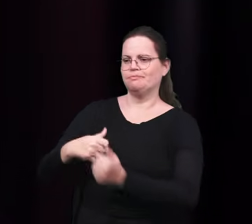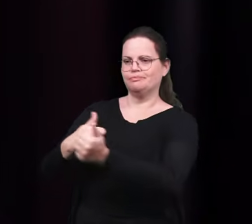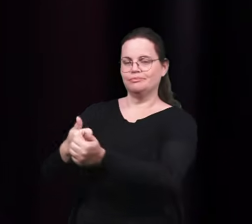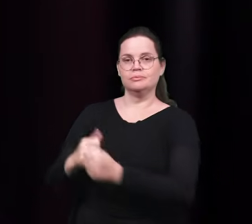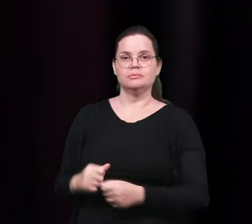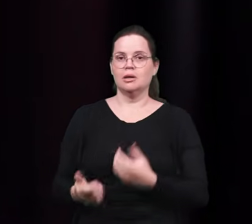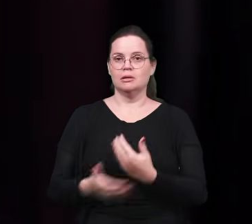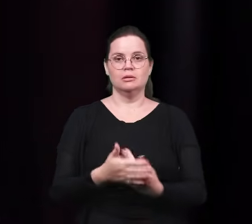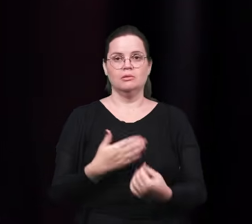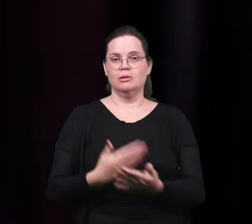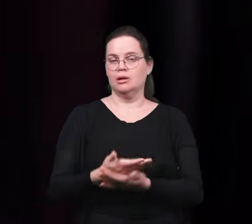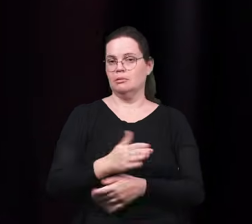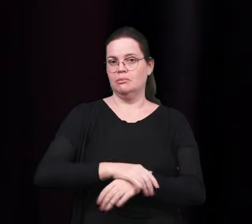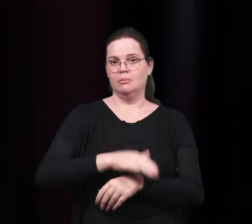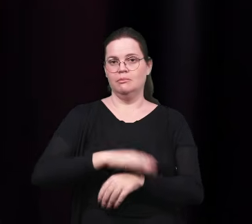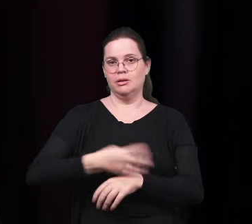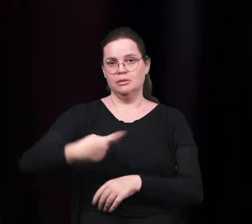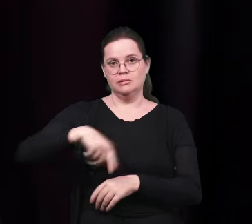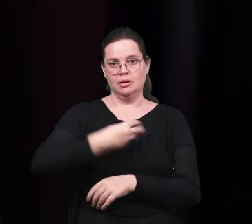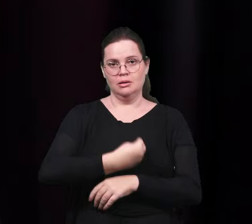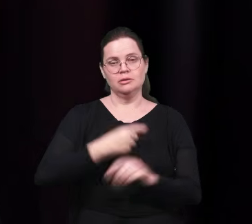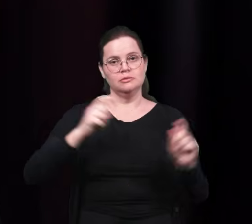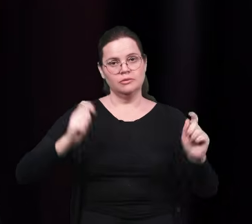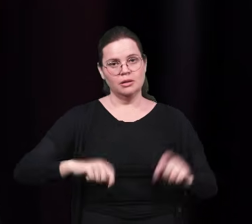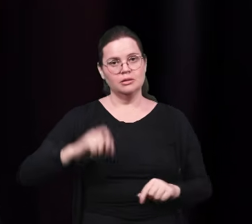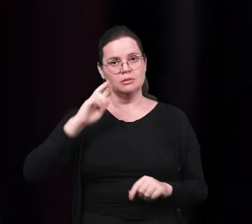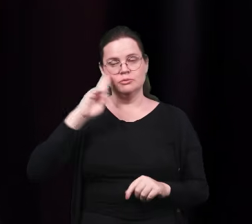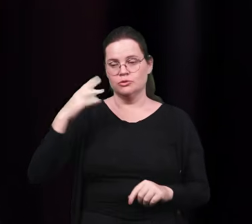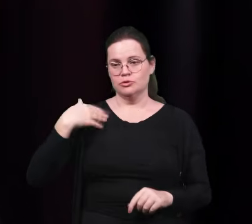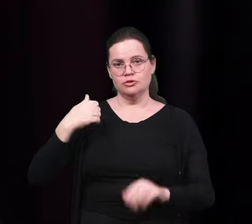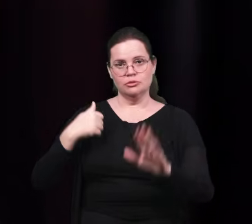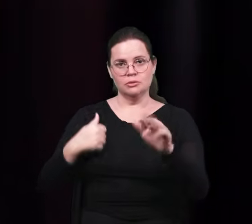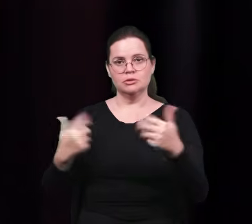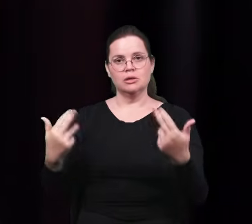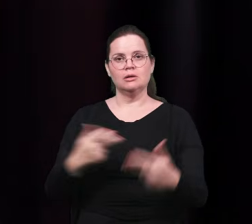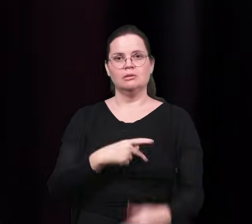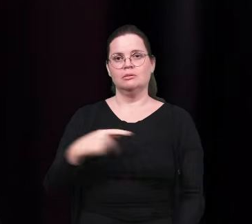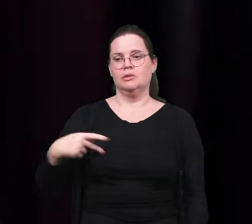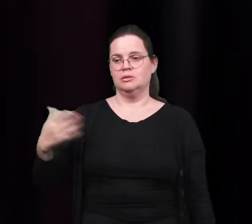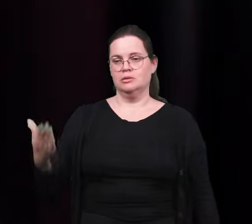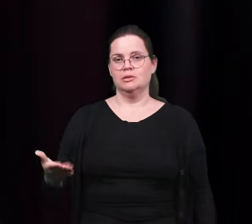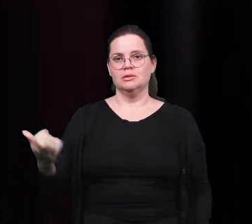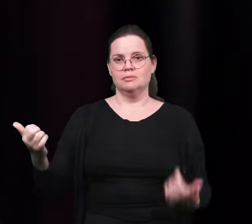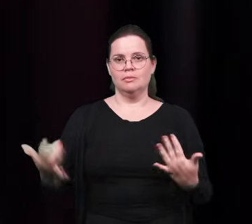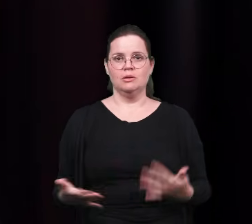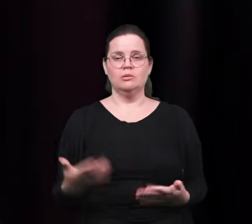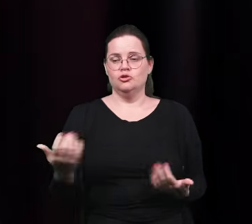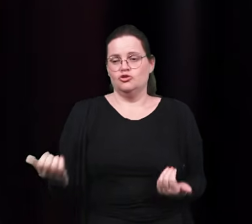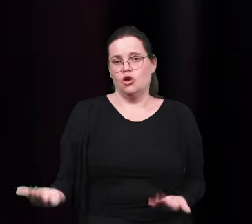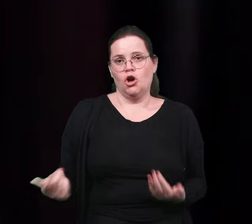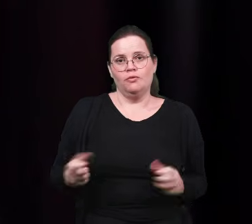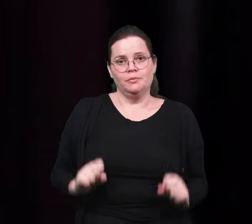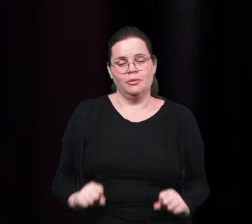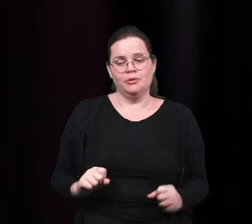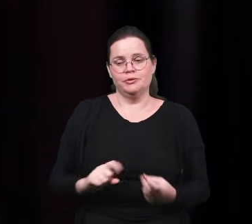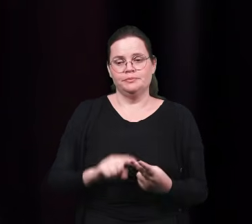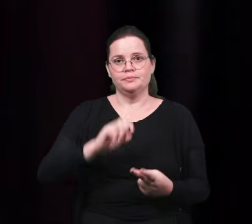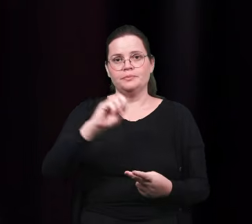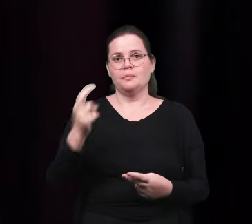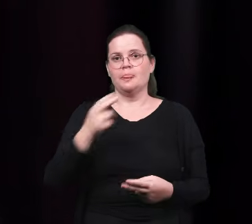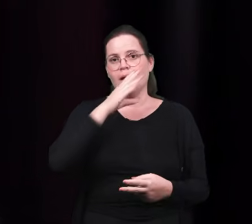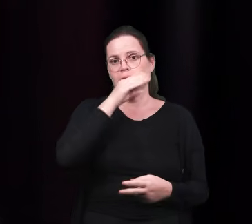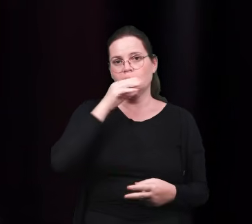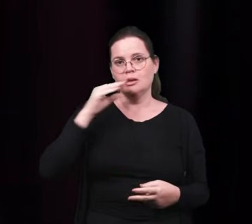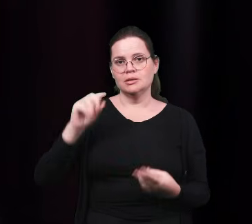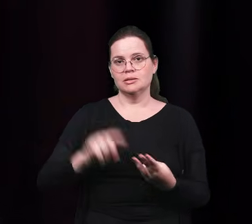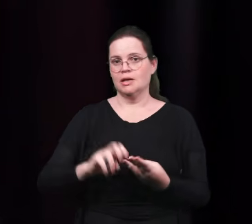dá em qualquer momento da vida do homem. Como o pastor Alex, como você disse, né? Um jovem, às vezes pode ser ainda como um